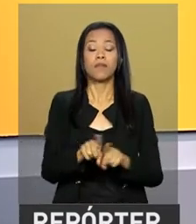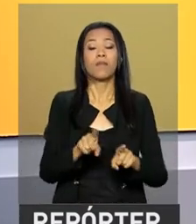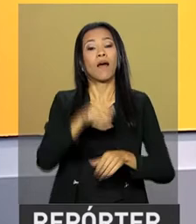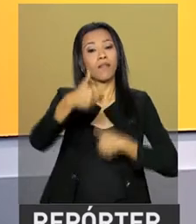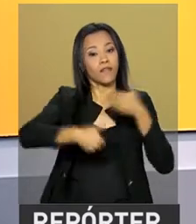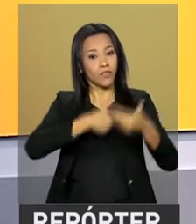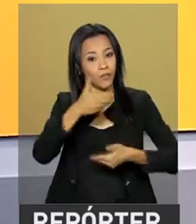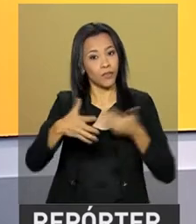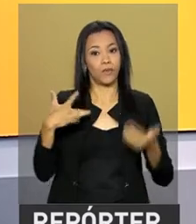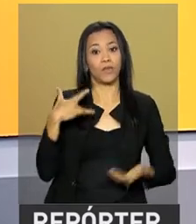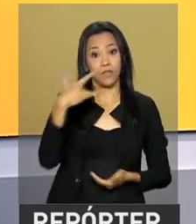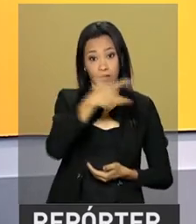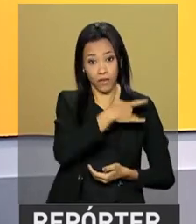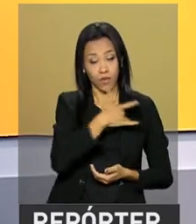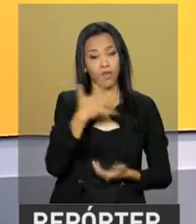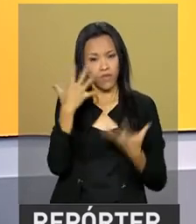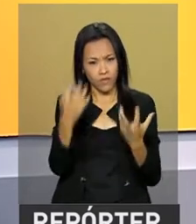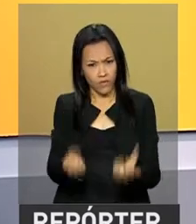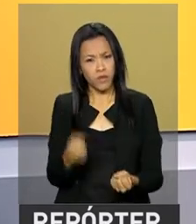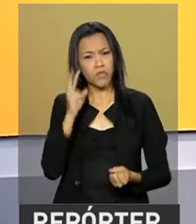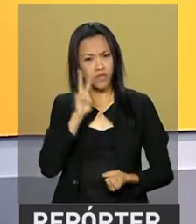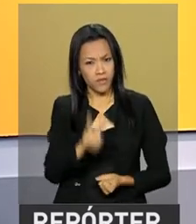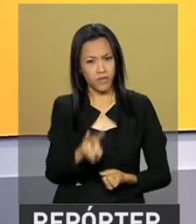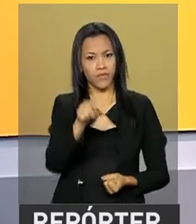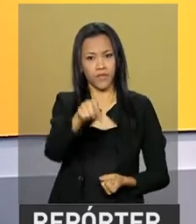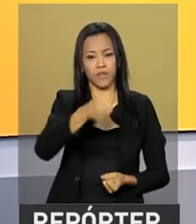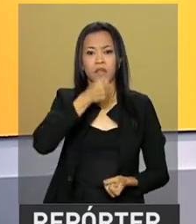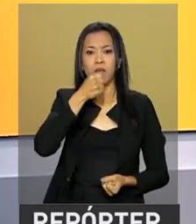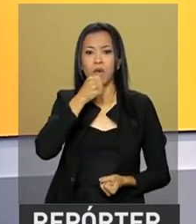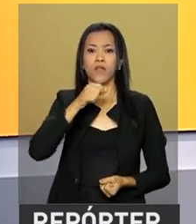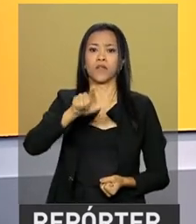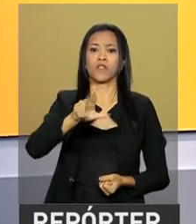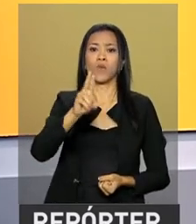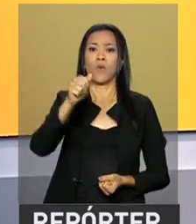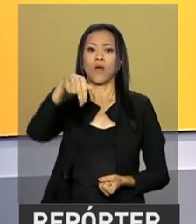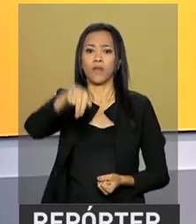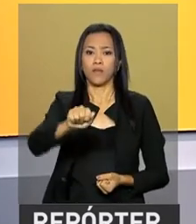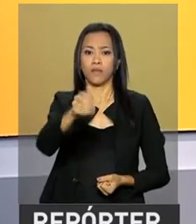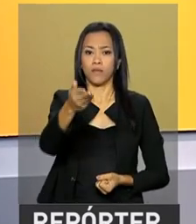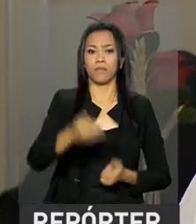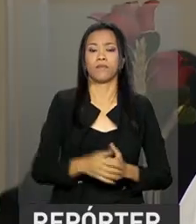atendimento de saúde. Vamos ver na reportagem de Luana Karen.